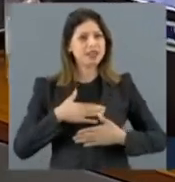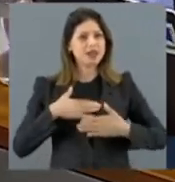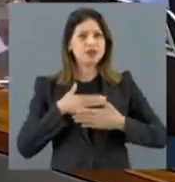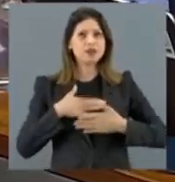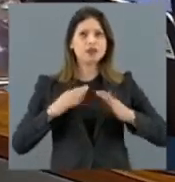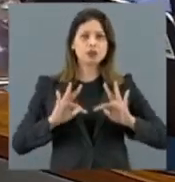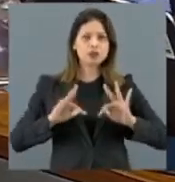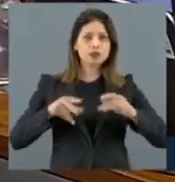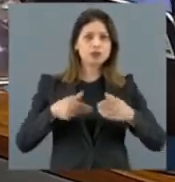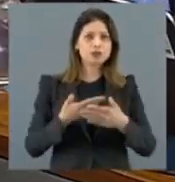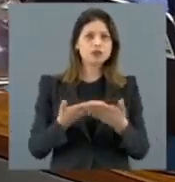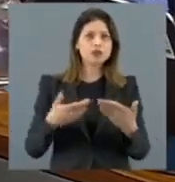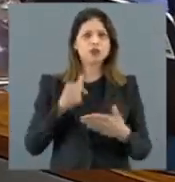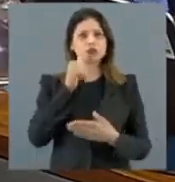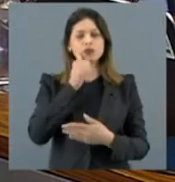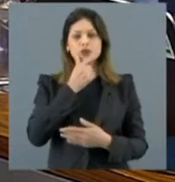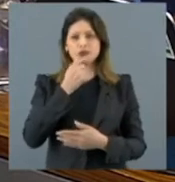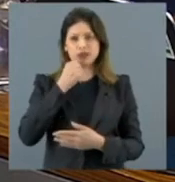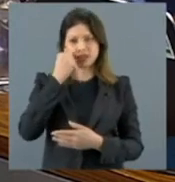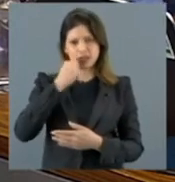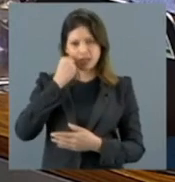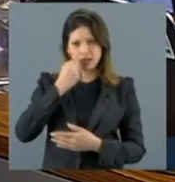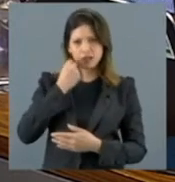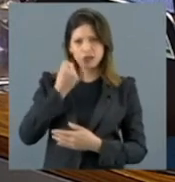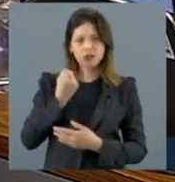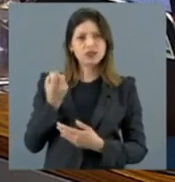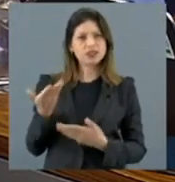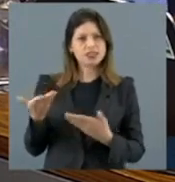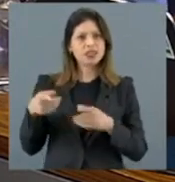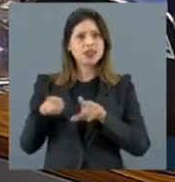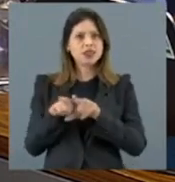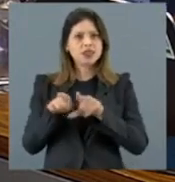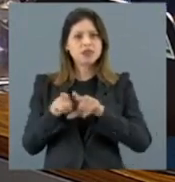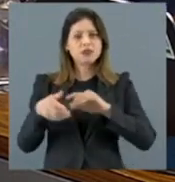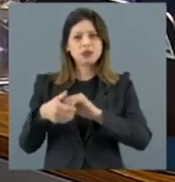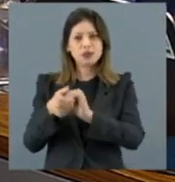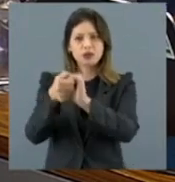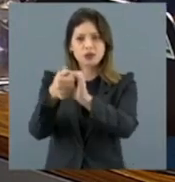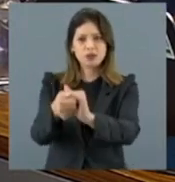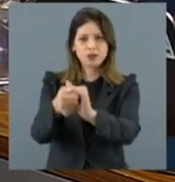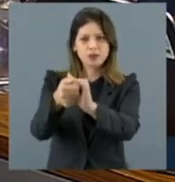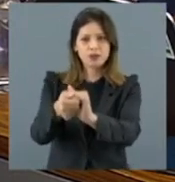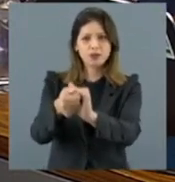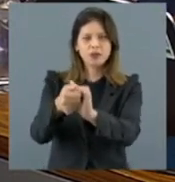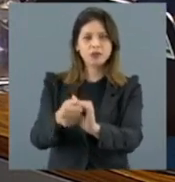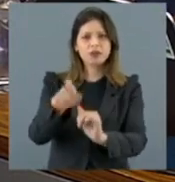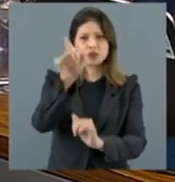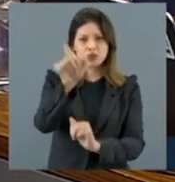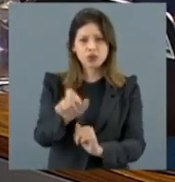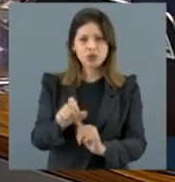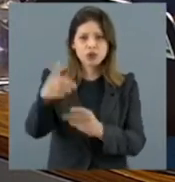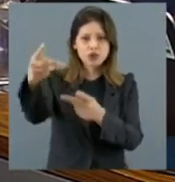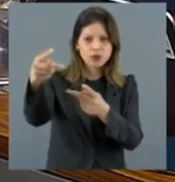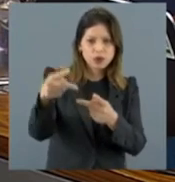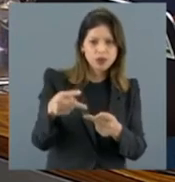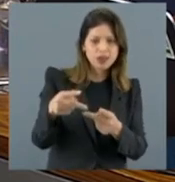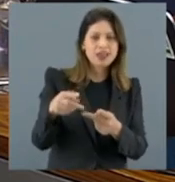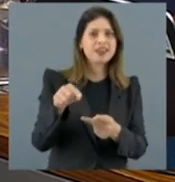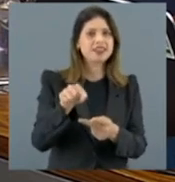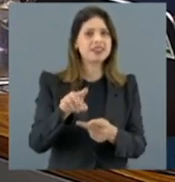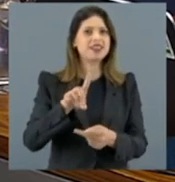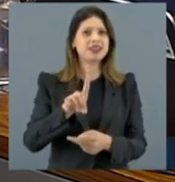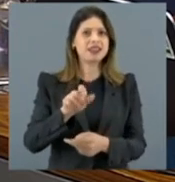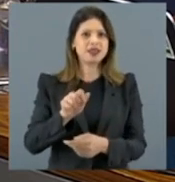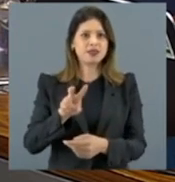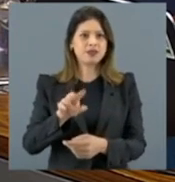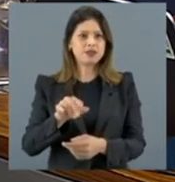deputados da oposição. Quero cumprimentar os nossos convidados, o senhor David Agape.